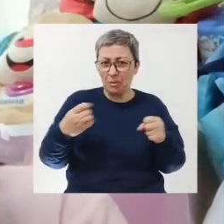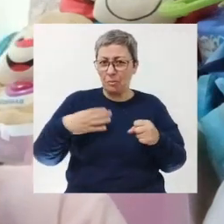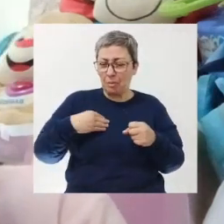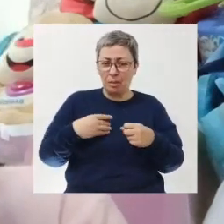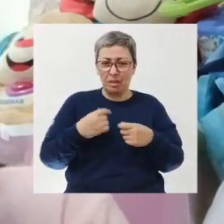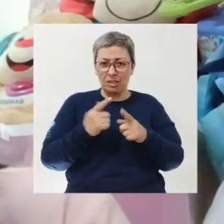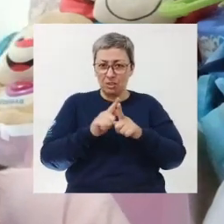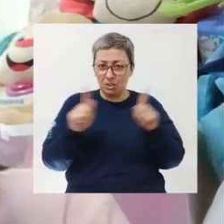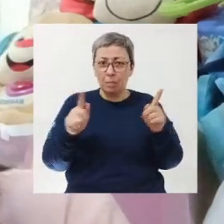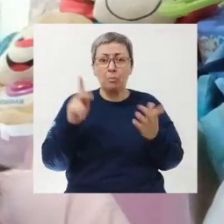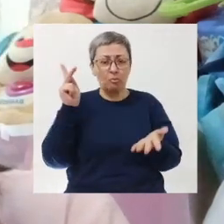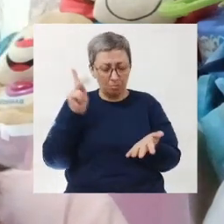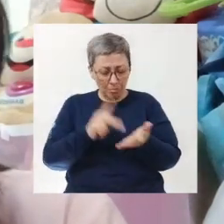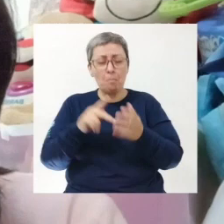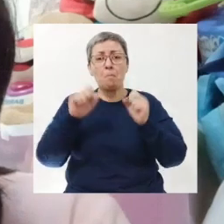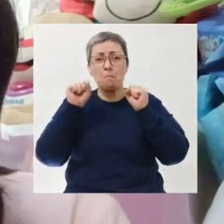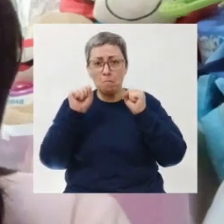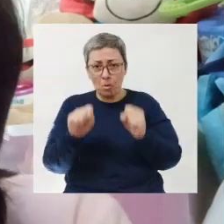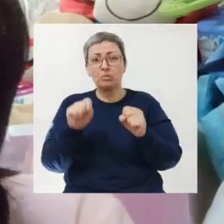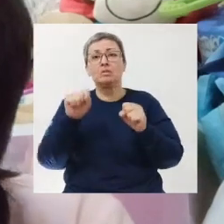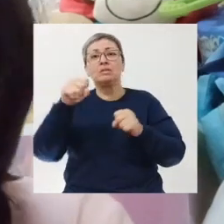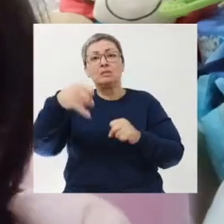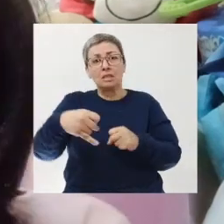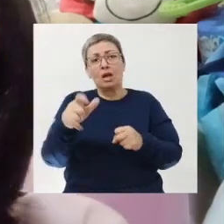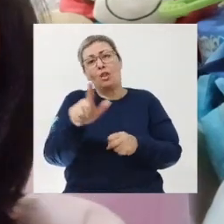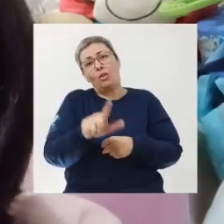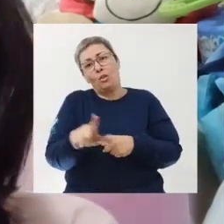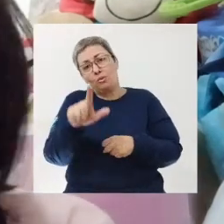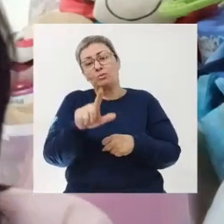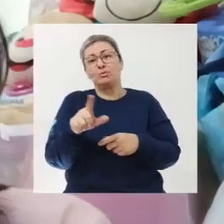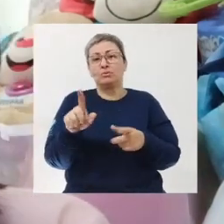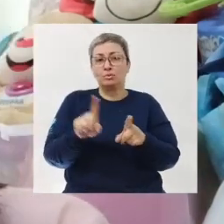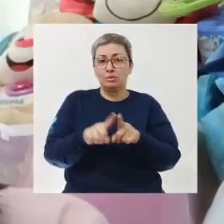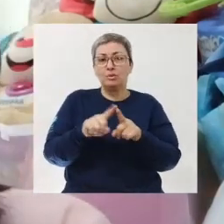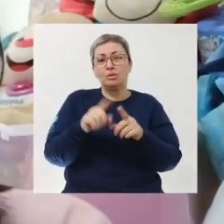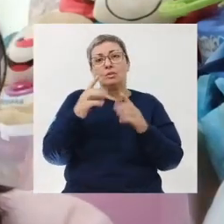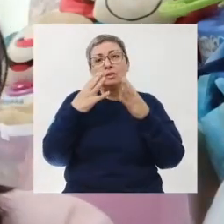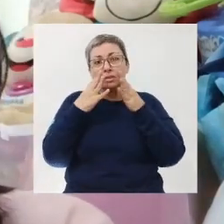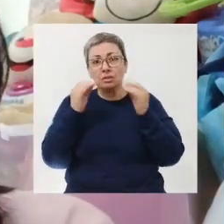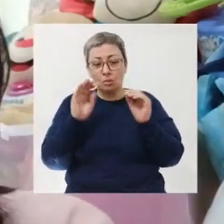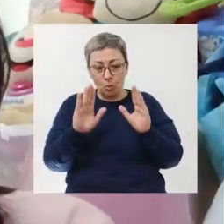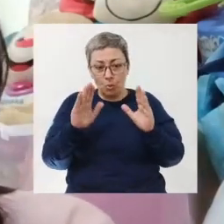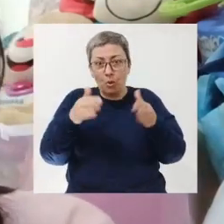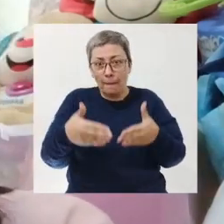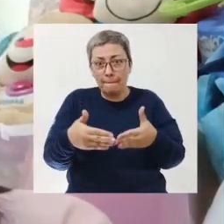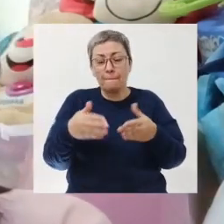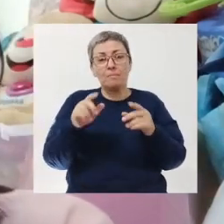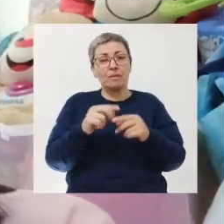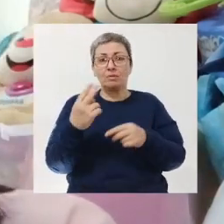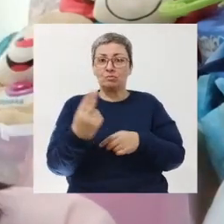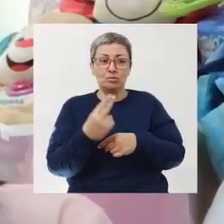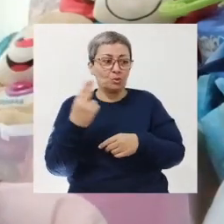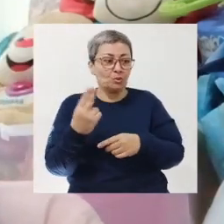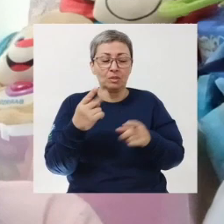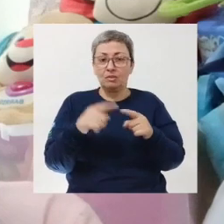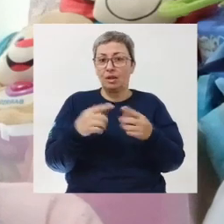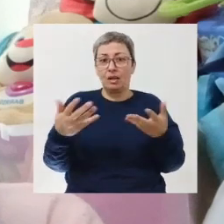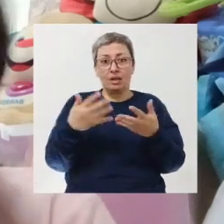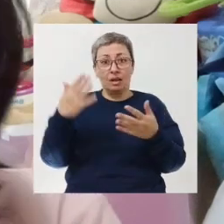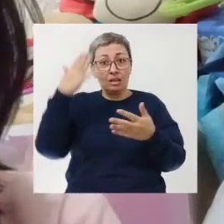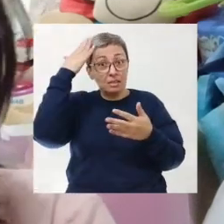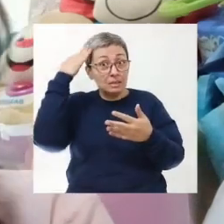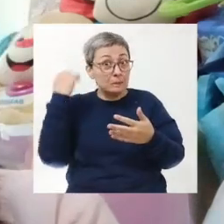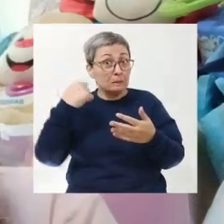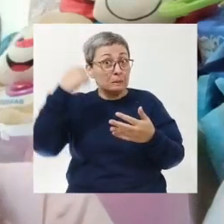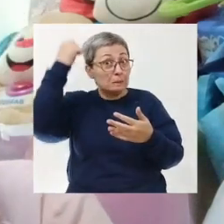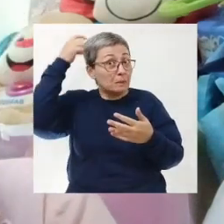impossível amamentar gêmeos, eu falo que é verdade, pode sim. É lógico que é uma atenção exclusiva. Você não consegue,